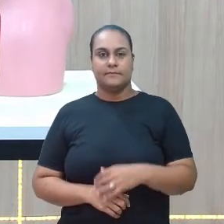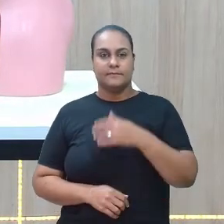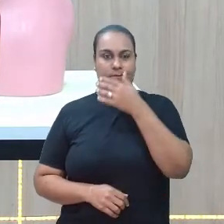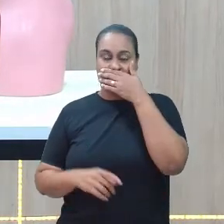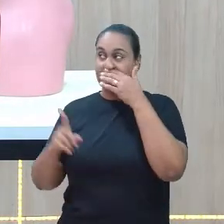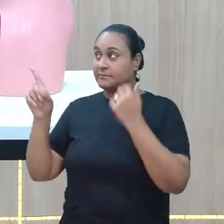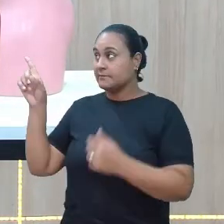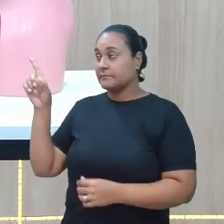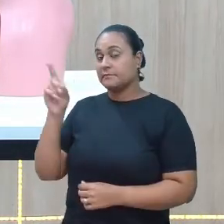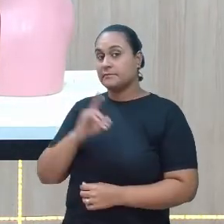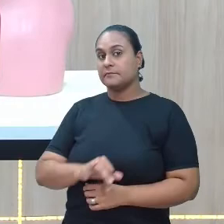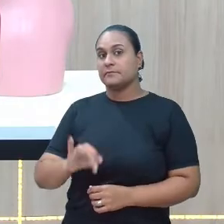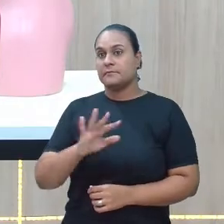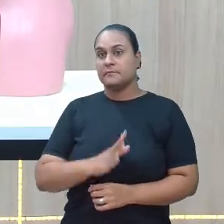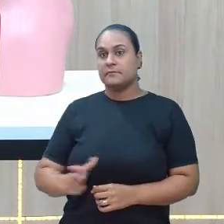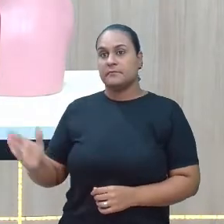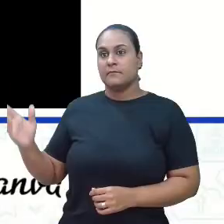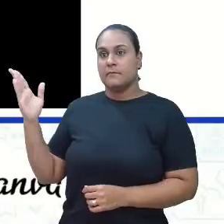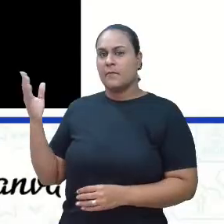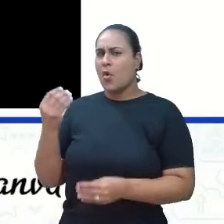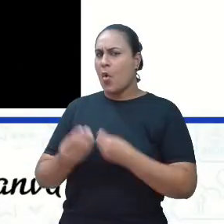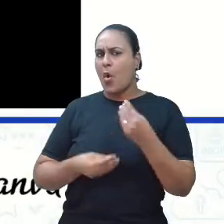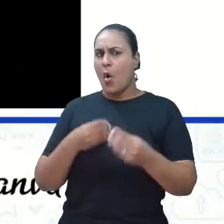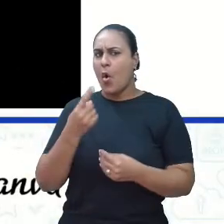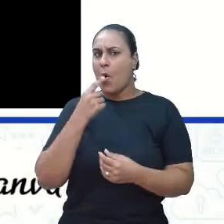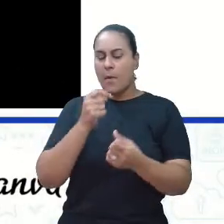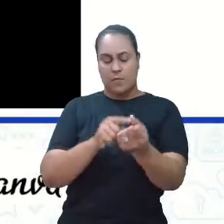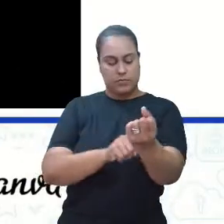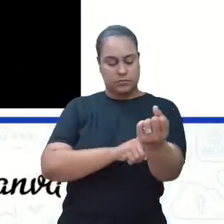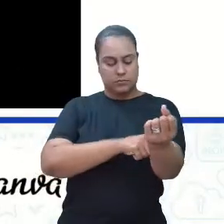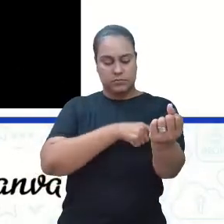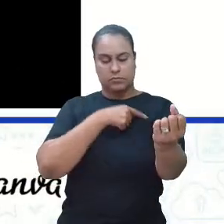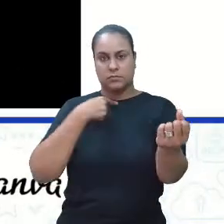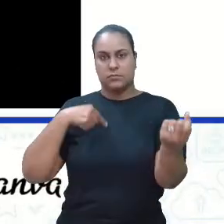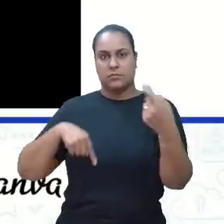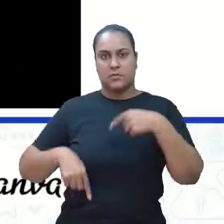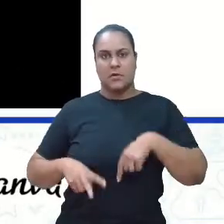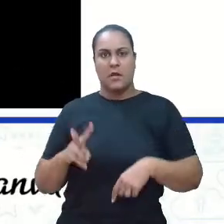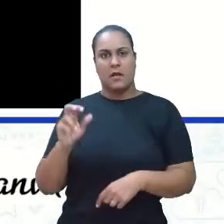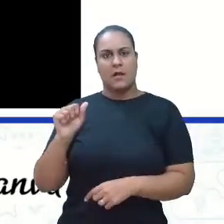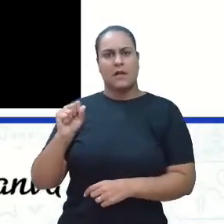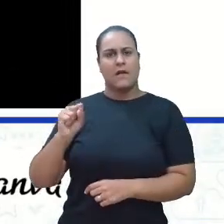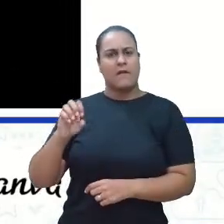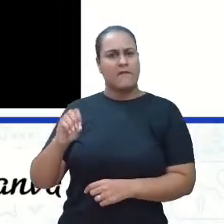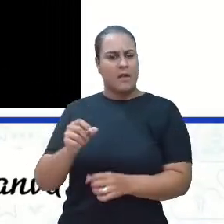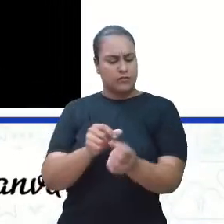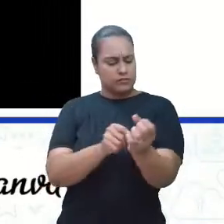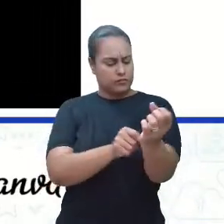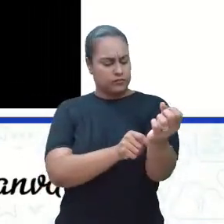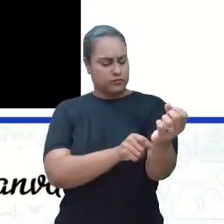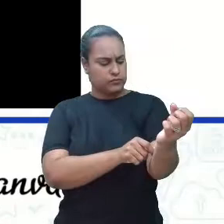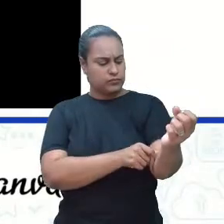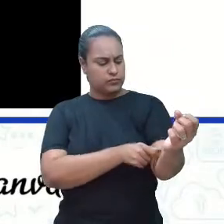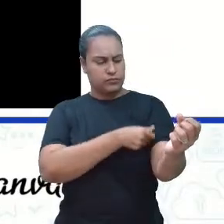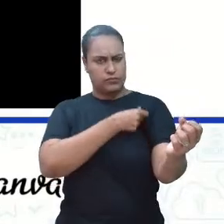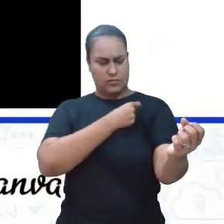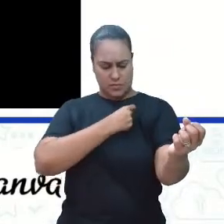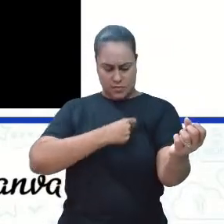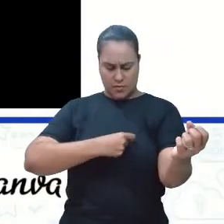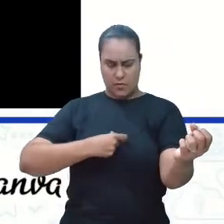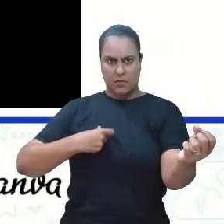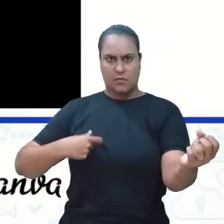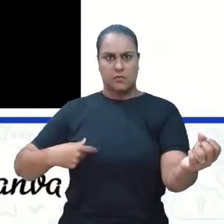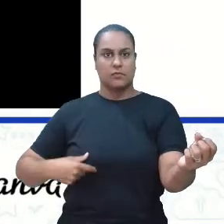Aqui nós temos como é o que o sangue circula, não é? Vários vasos, veias, tudo, artérias, todos